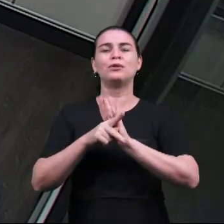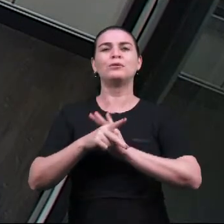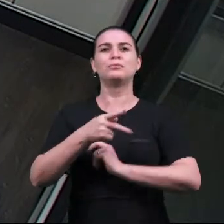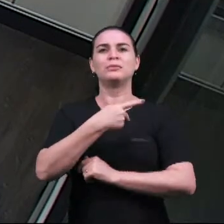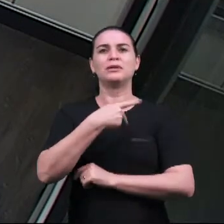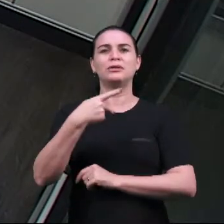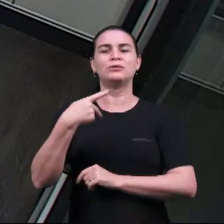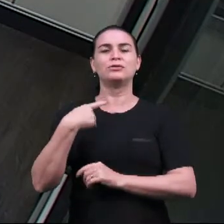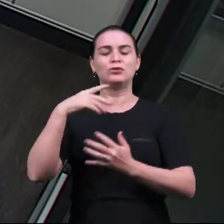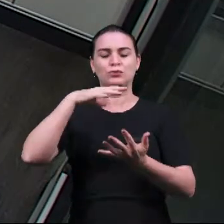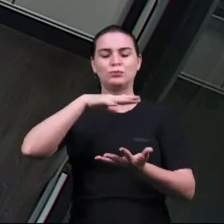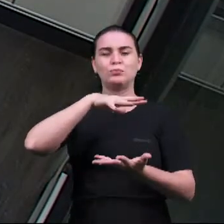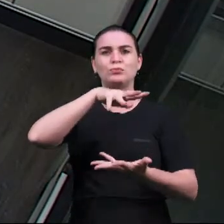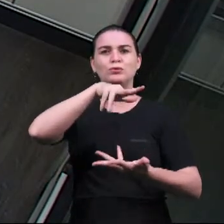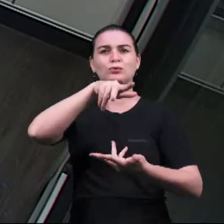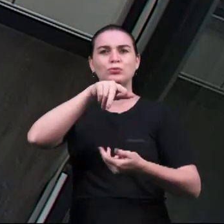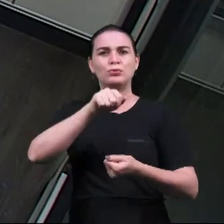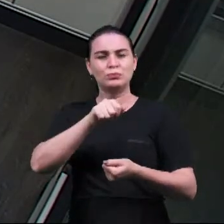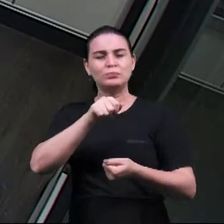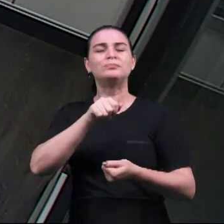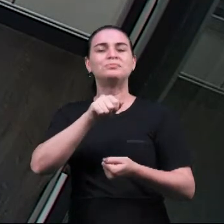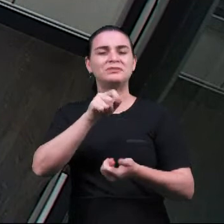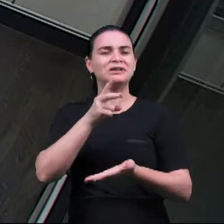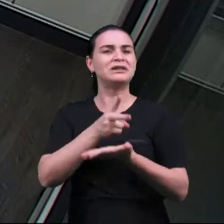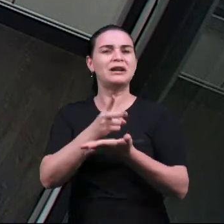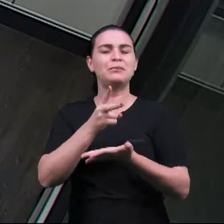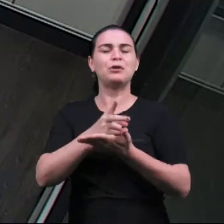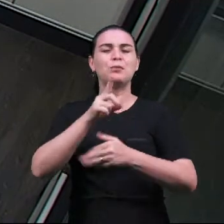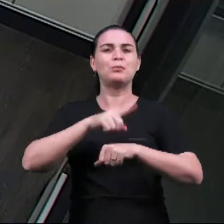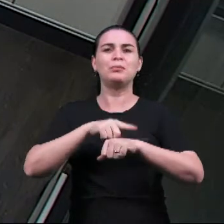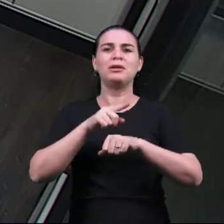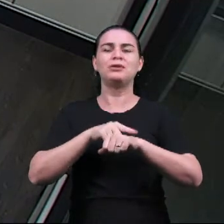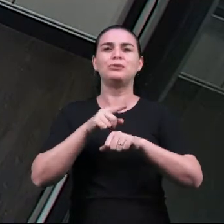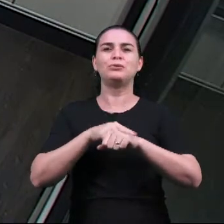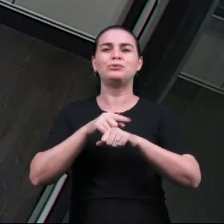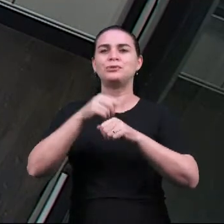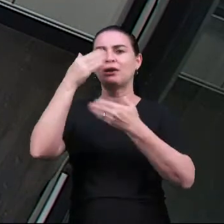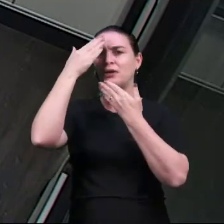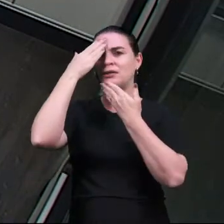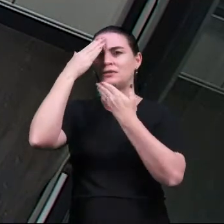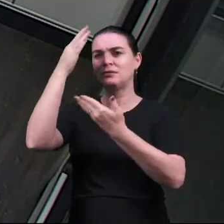todo, toda a obra. E é sempre um momento de glorificação. Amém.